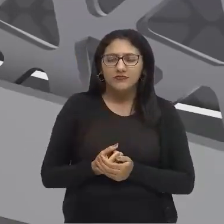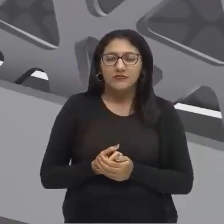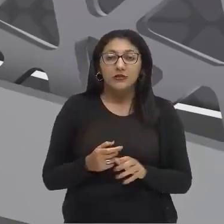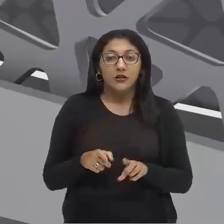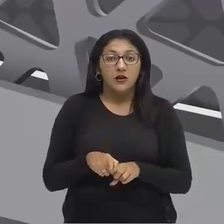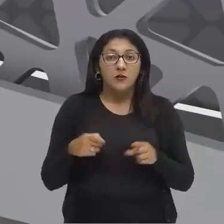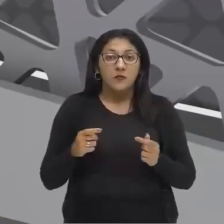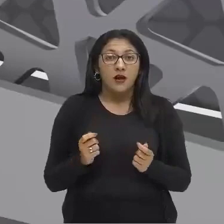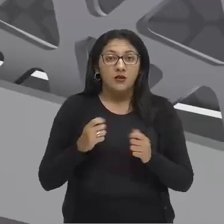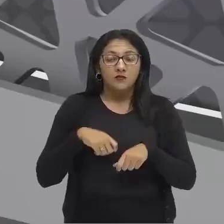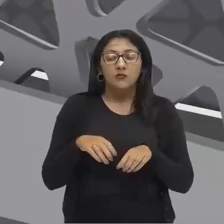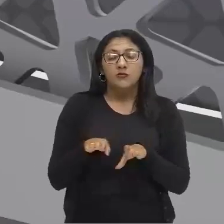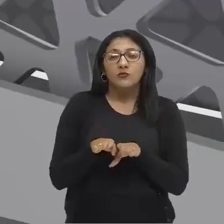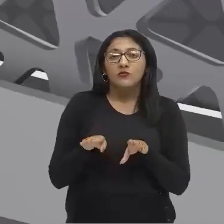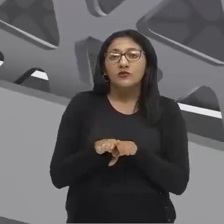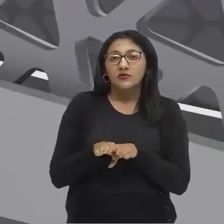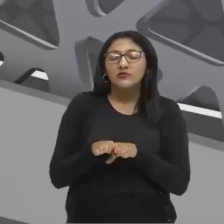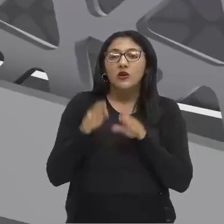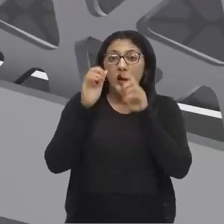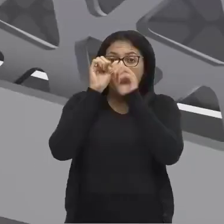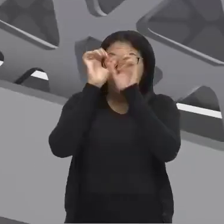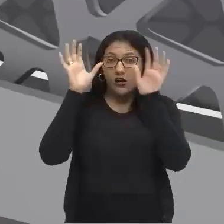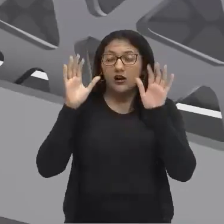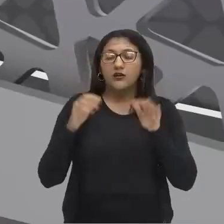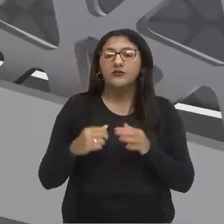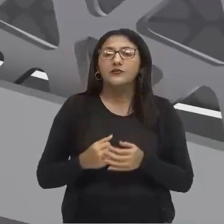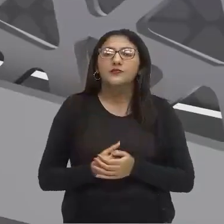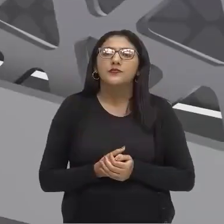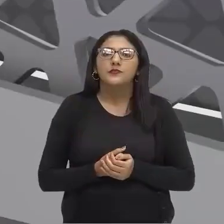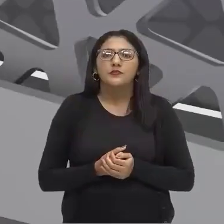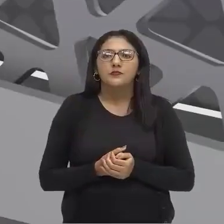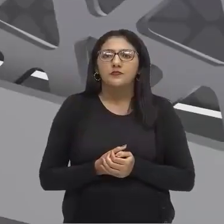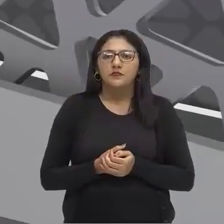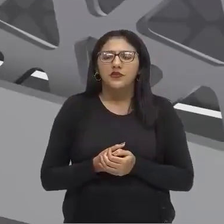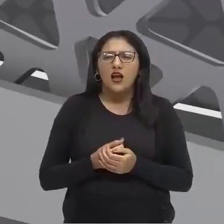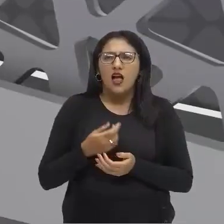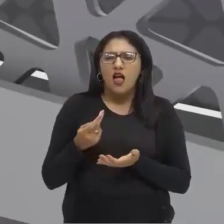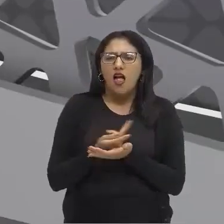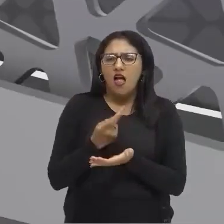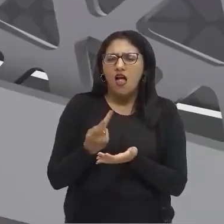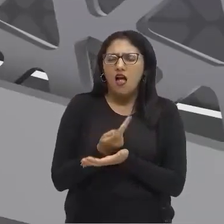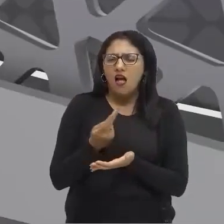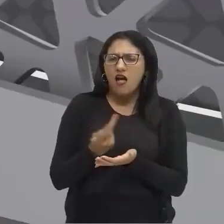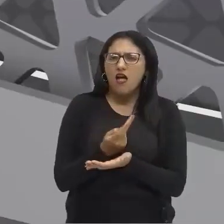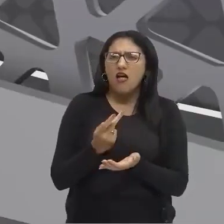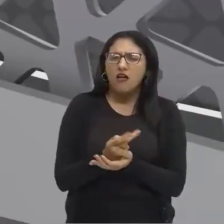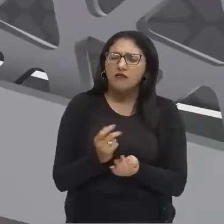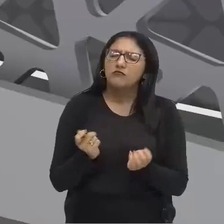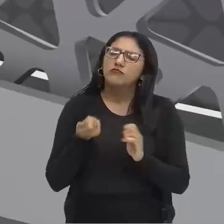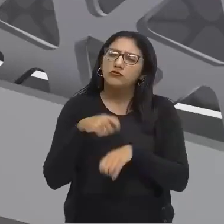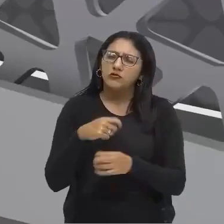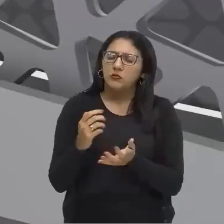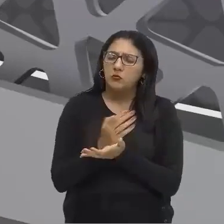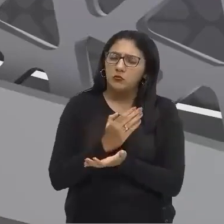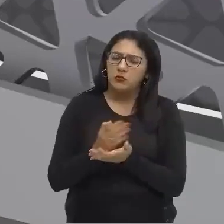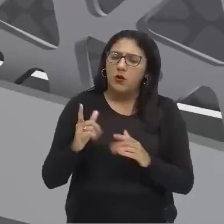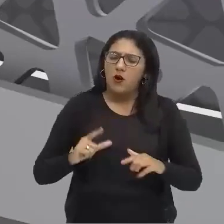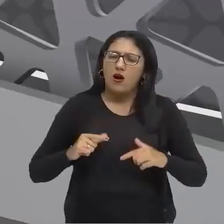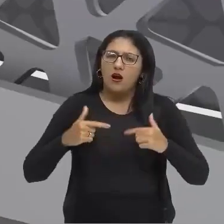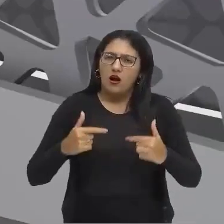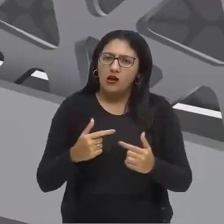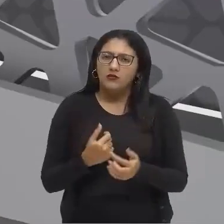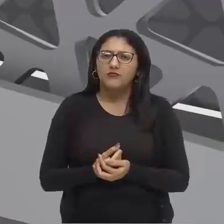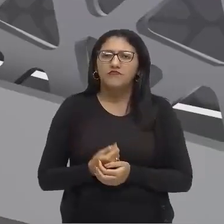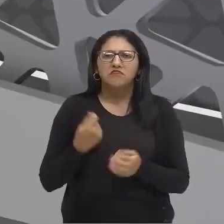também, que fique claro, né, que o fracasso também acontece, gente, em algumas ações. E